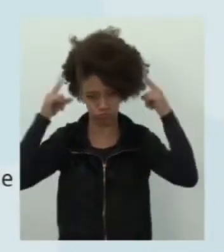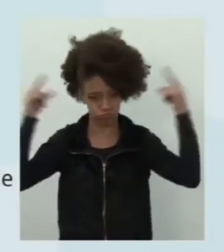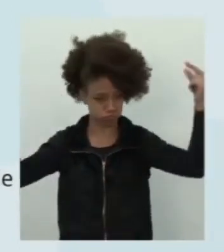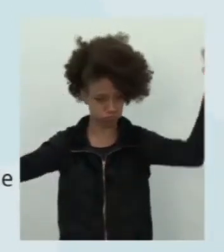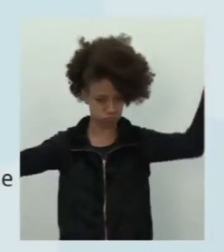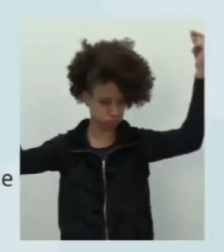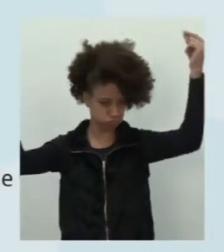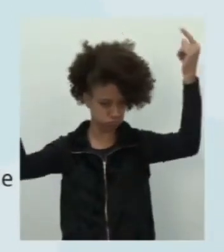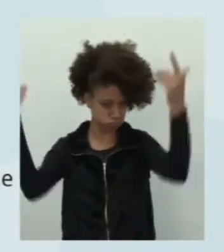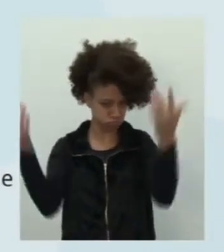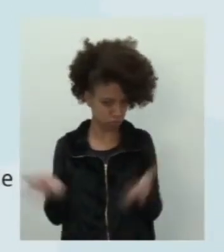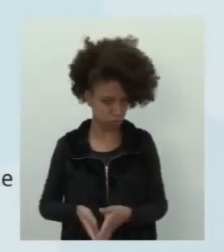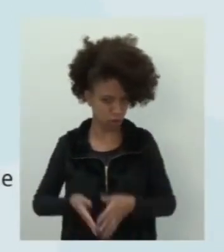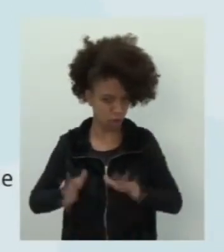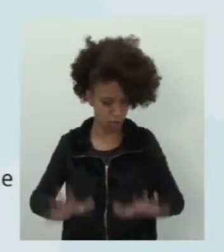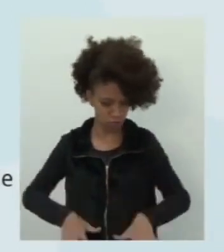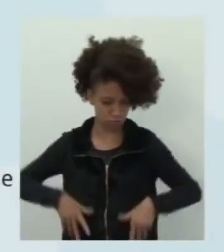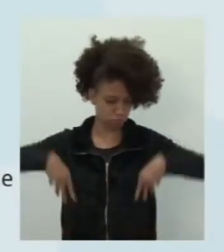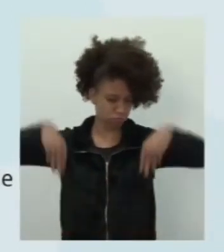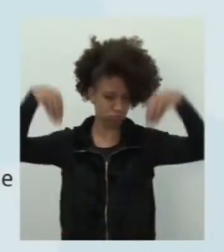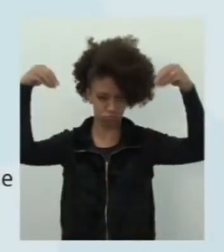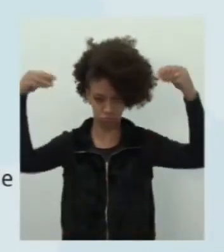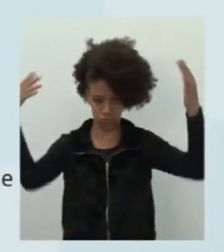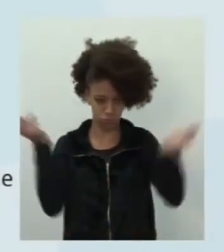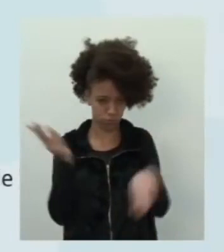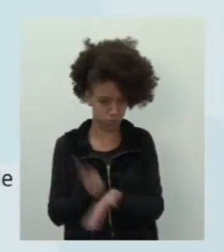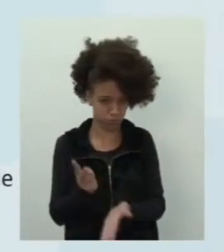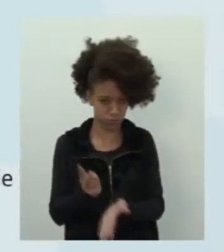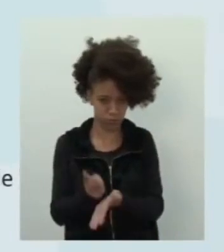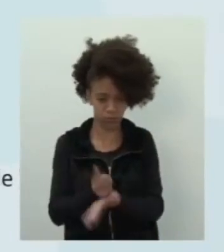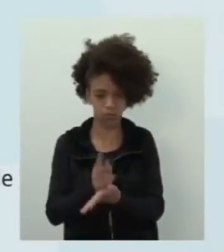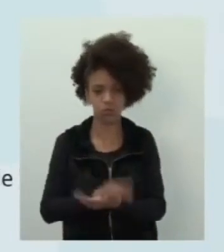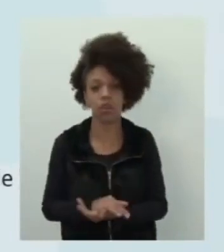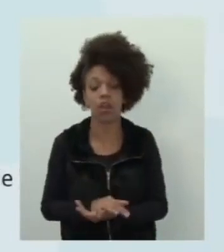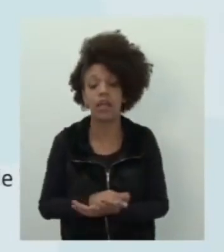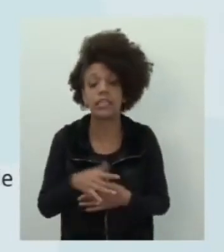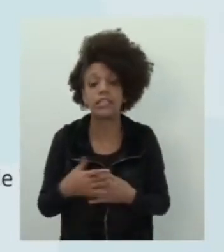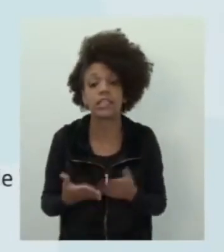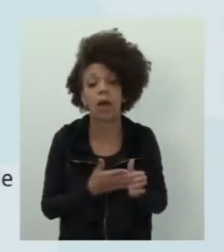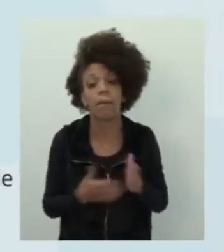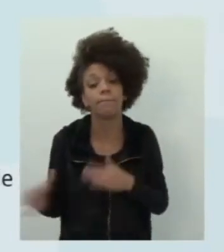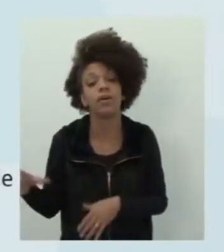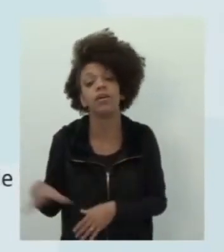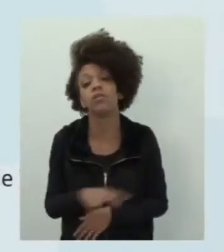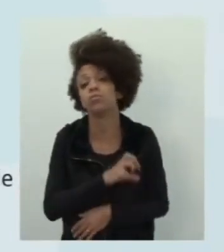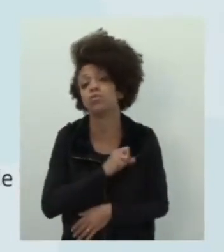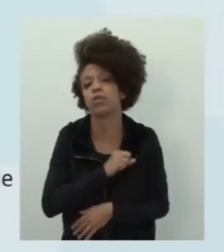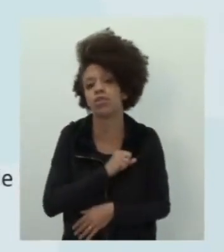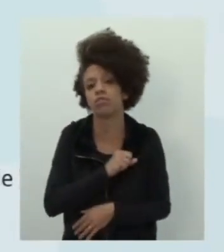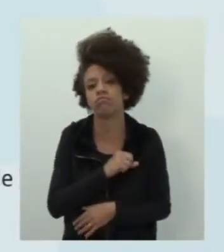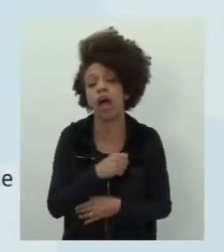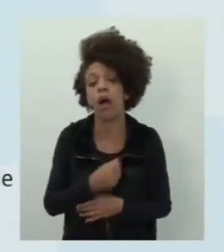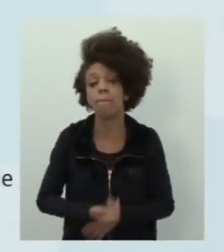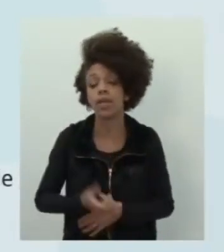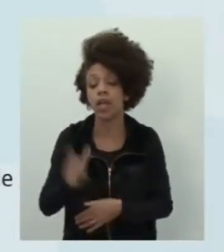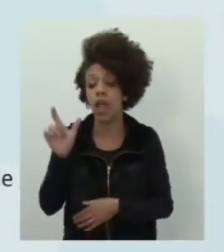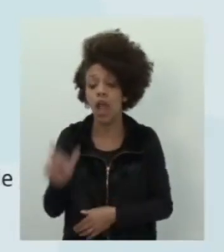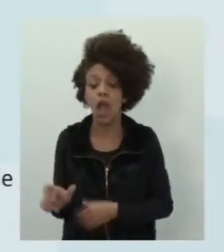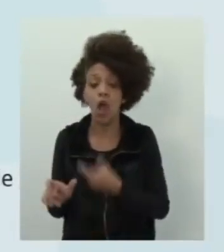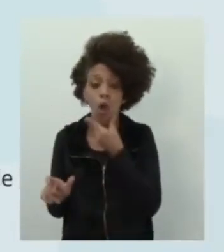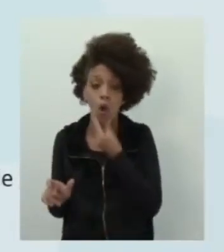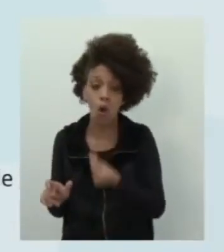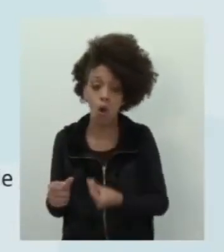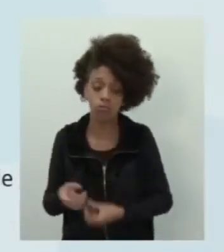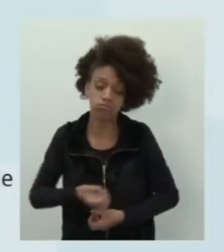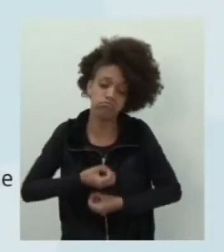provençal, depois falamos mais sobre isso, e vassalagem amorosa, né? Que é o eu lírico usa o pronome de tratamento senhor,